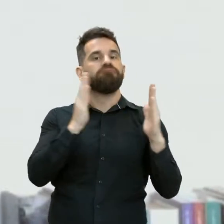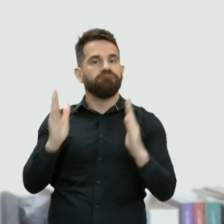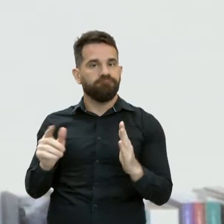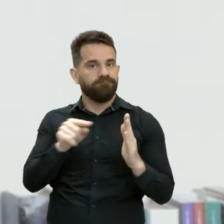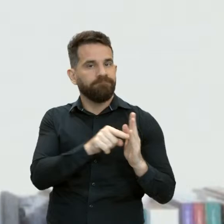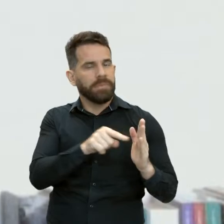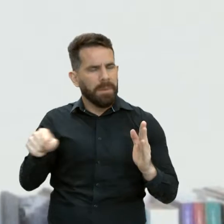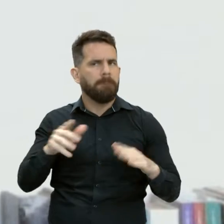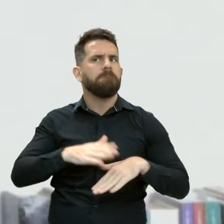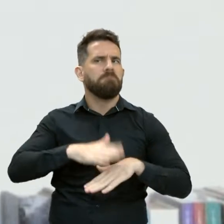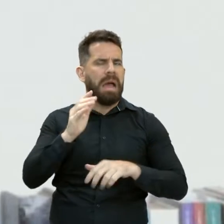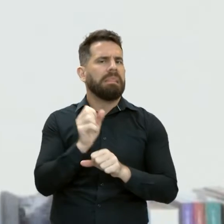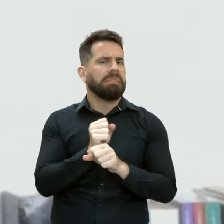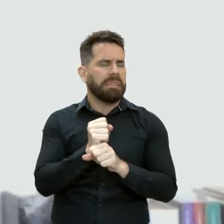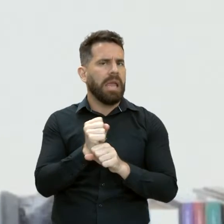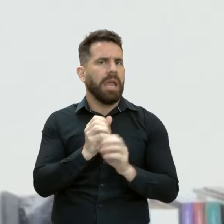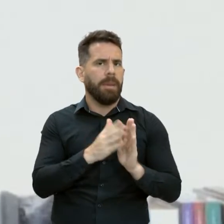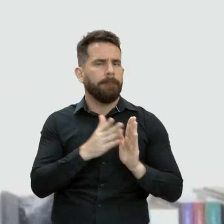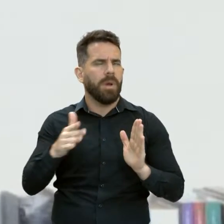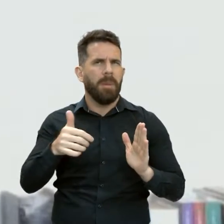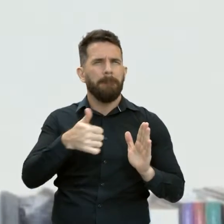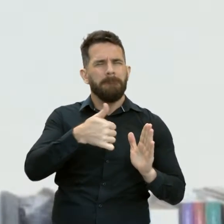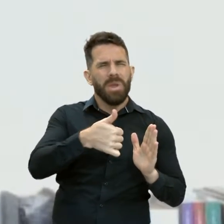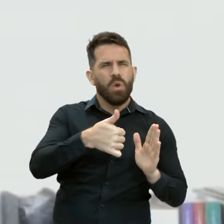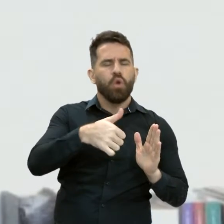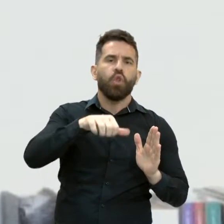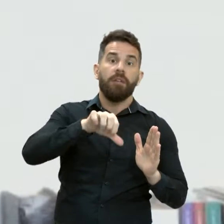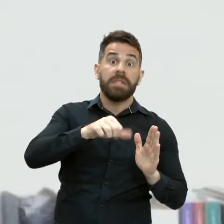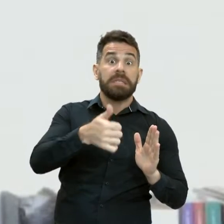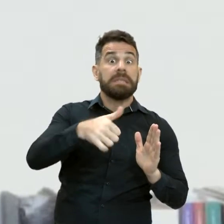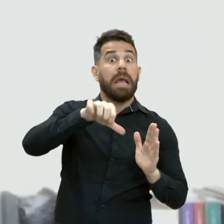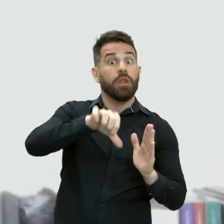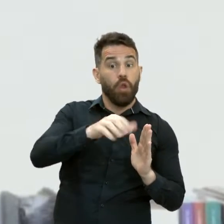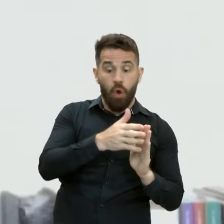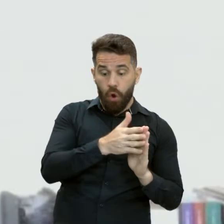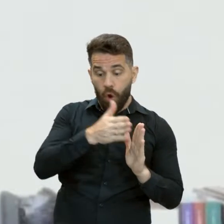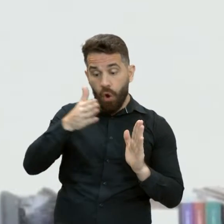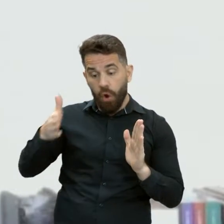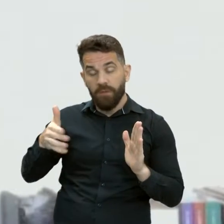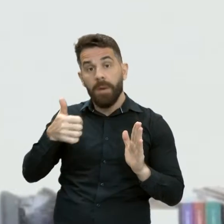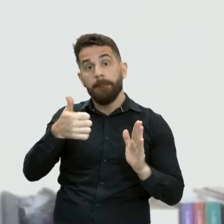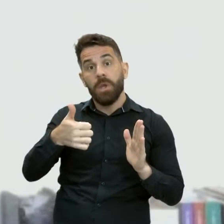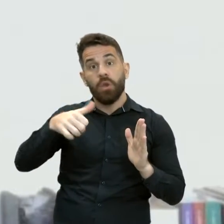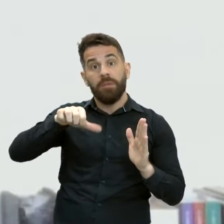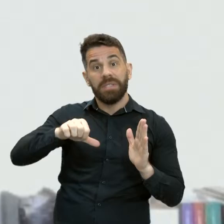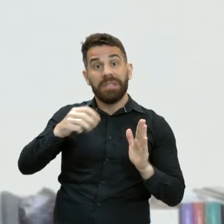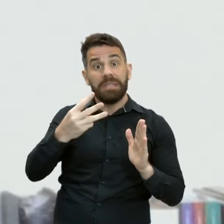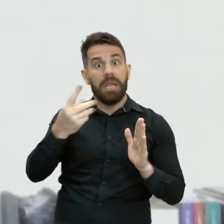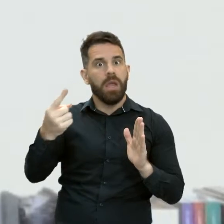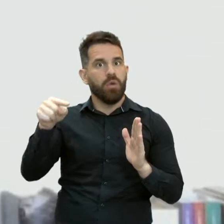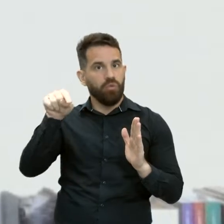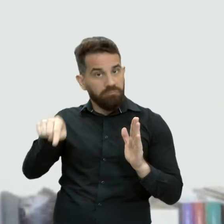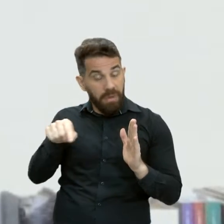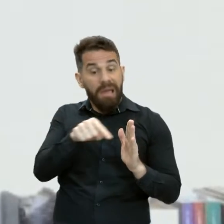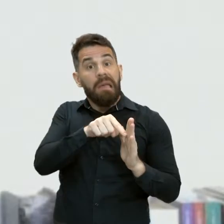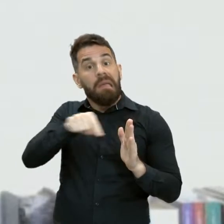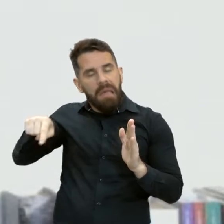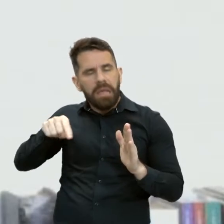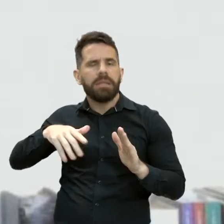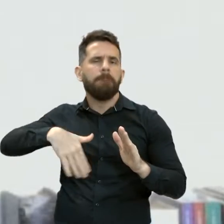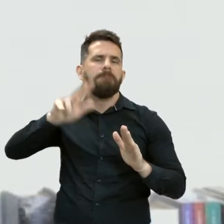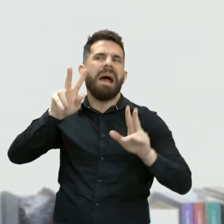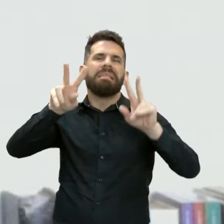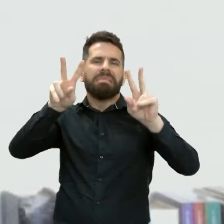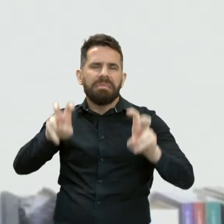né, ela escreve a partir de 1919 até 1931, e agora, já vivendo